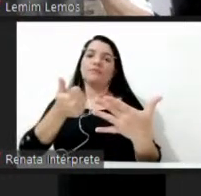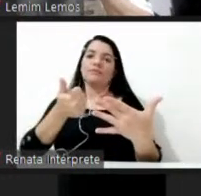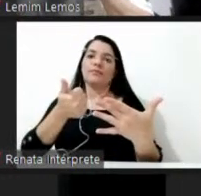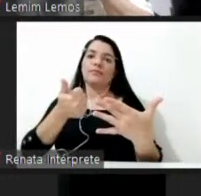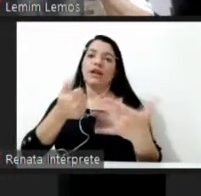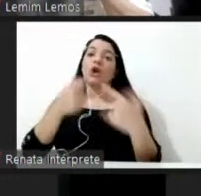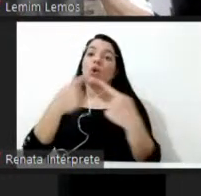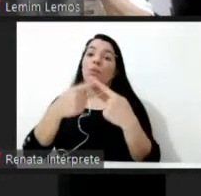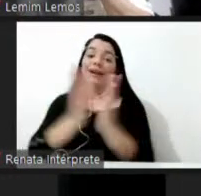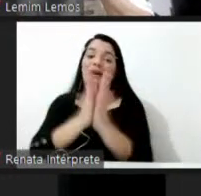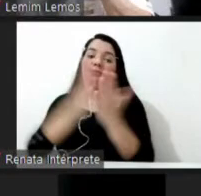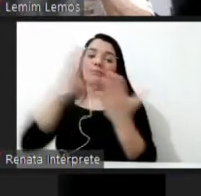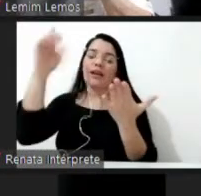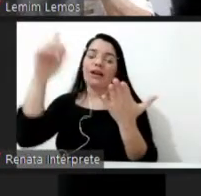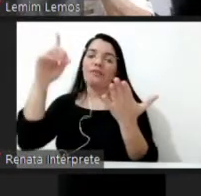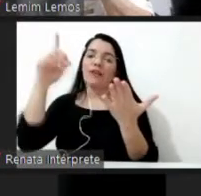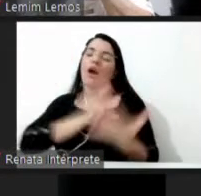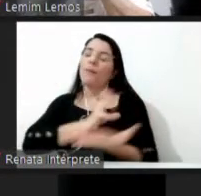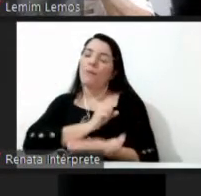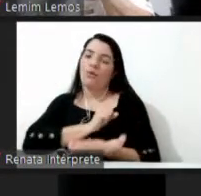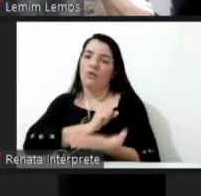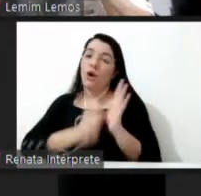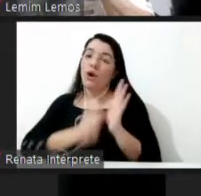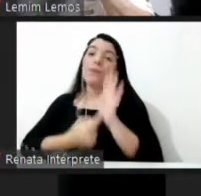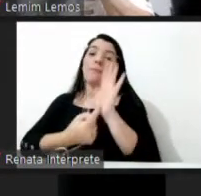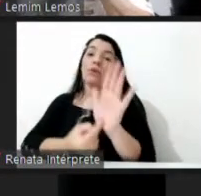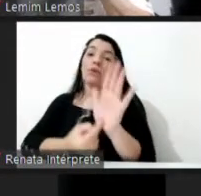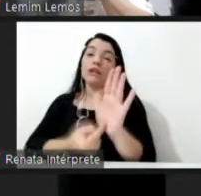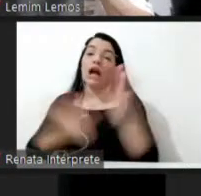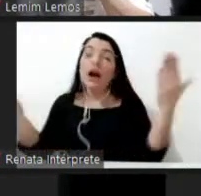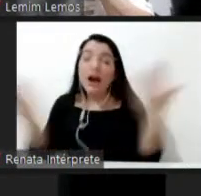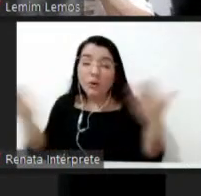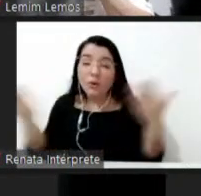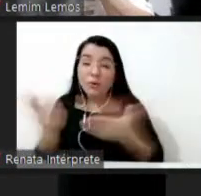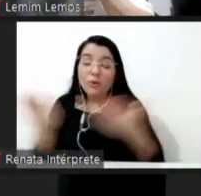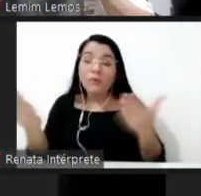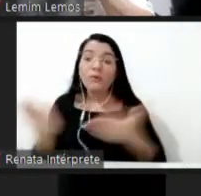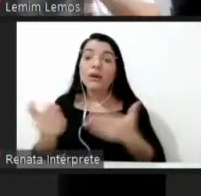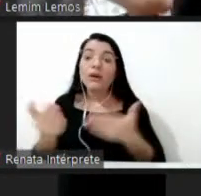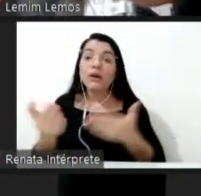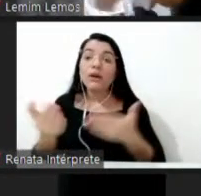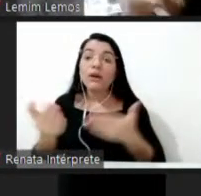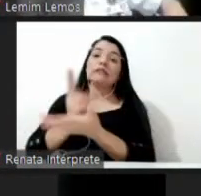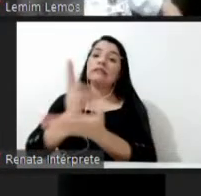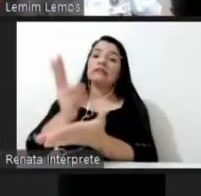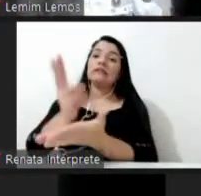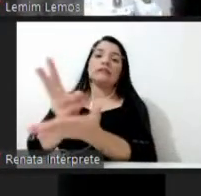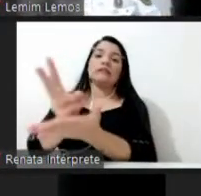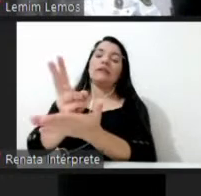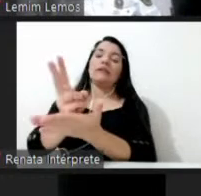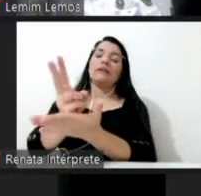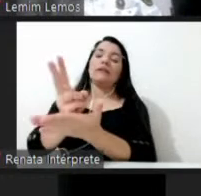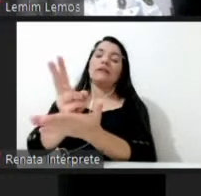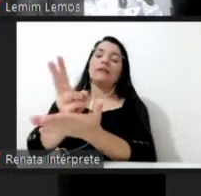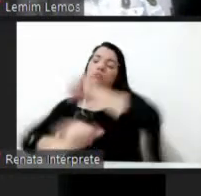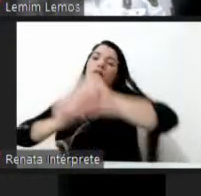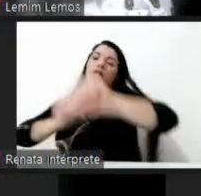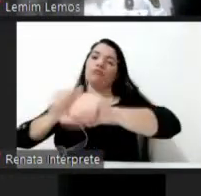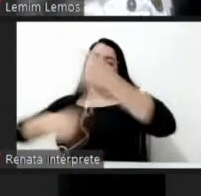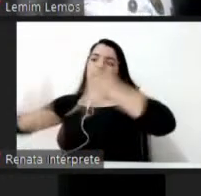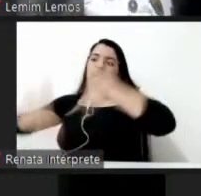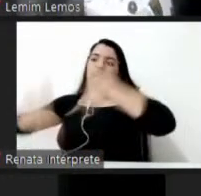revela, uma palavra atual, uma palavra que a todo tempo tem transformado a vida de tanta